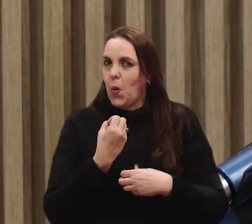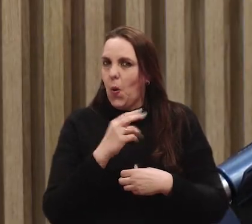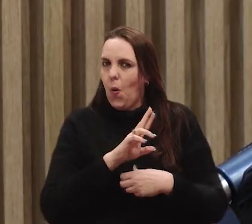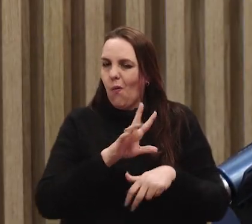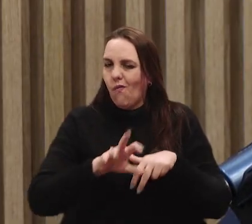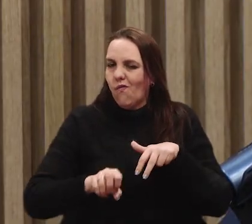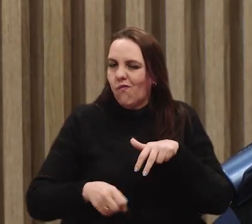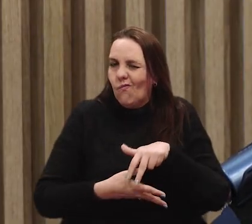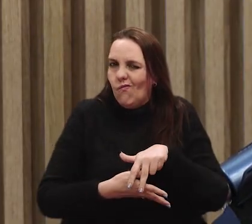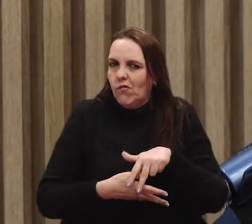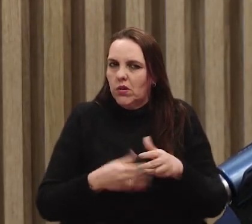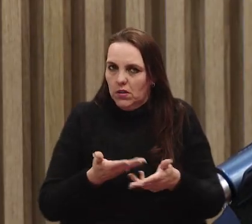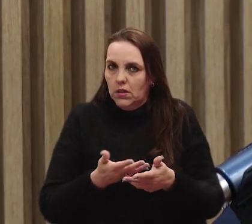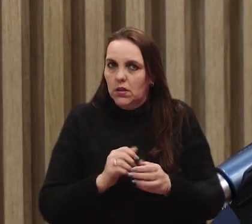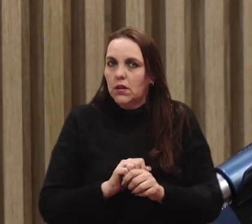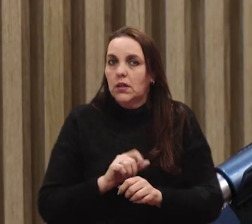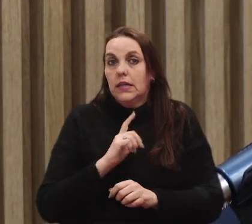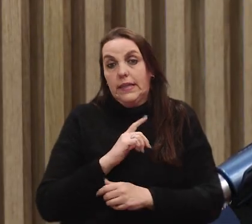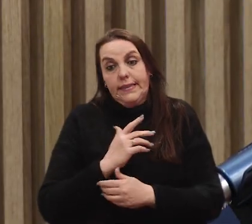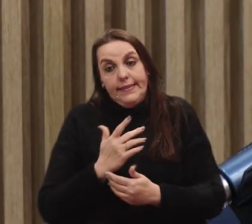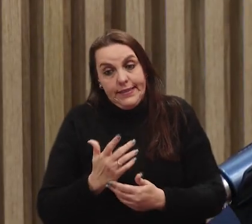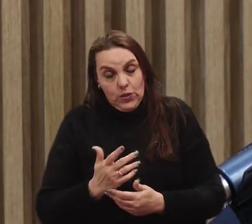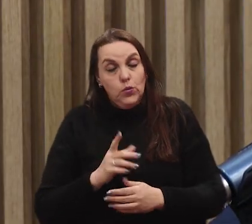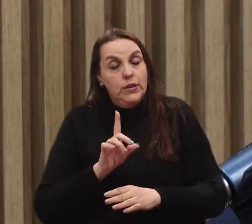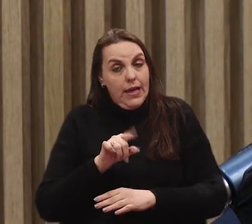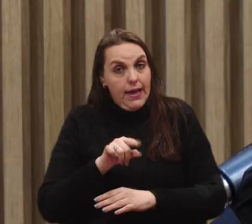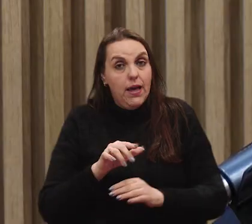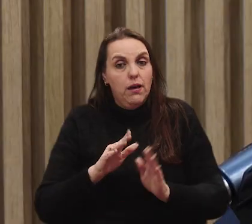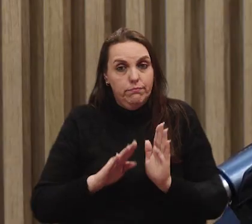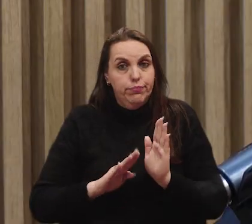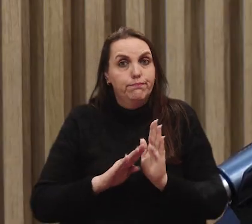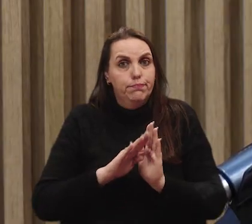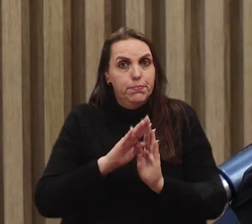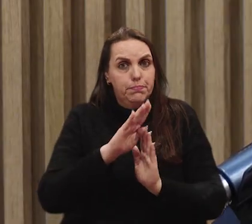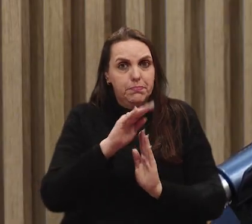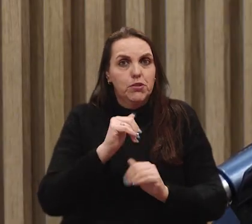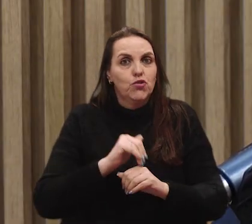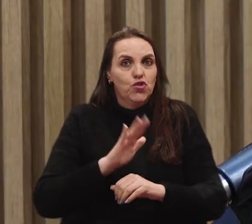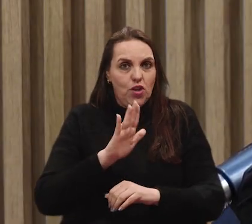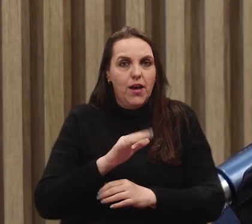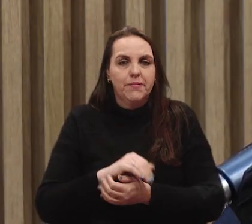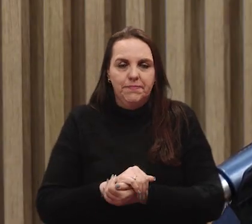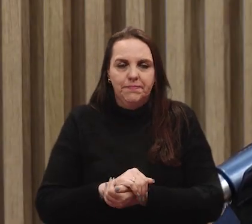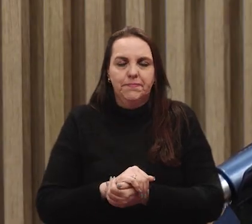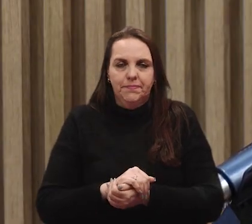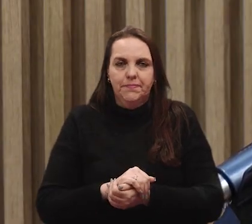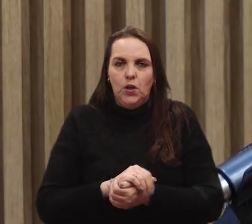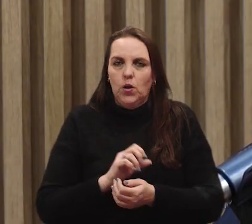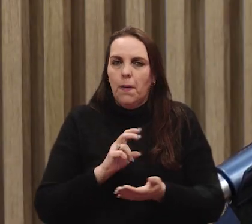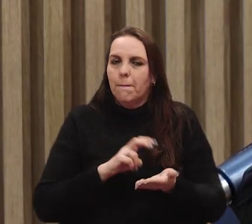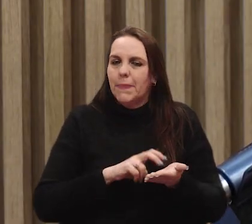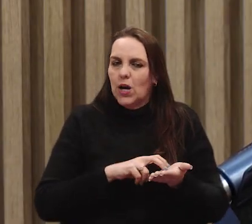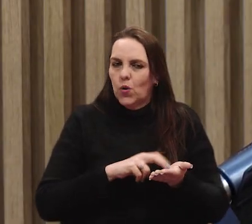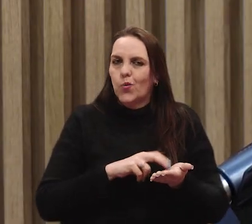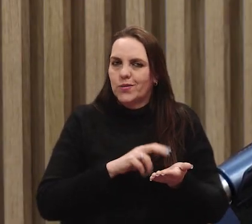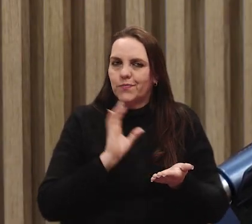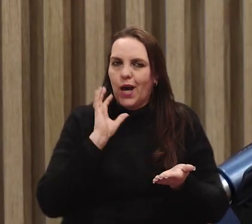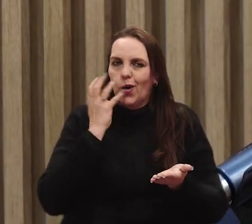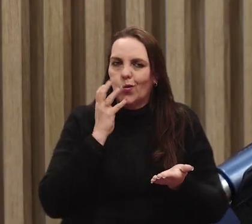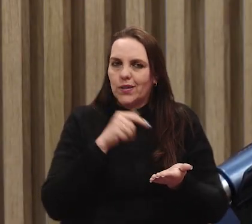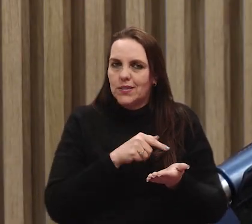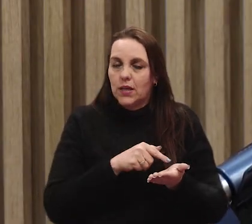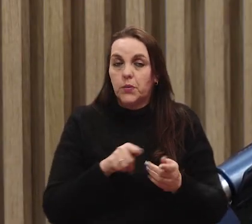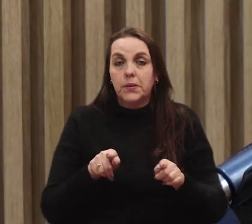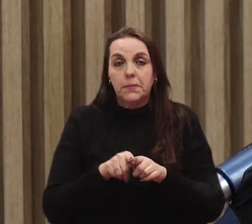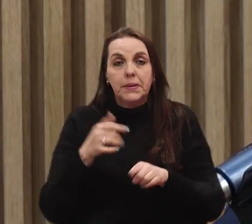fraudes às vezes. E aí depois aumenta. Então, isso que aumentou muito o número para bancos. E